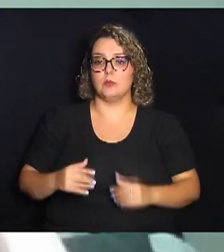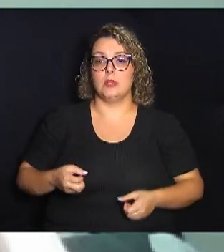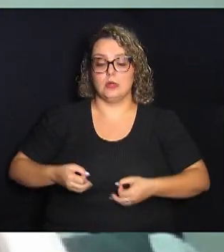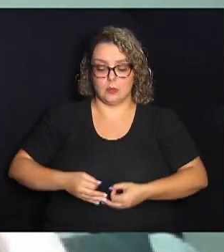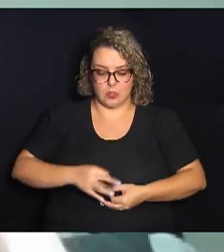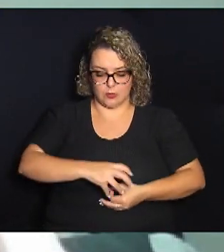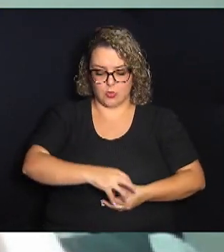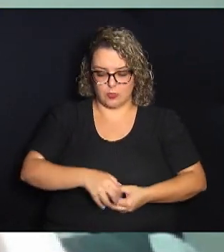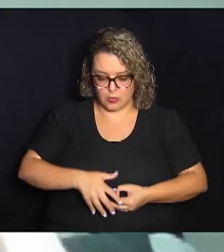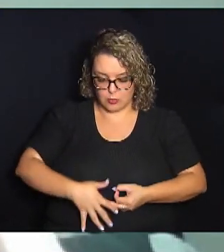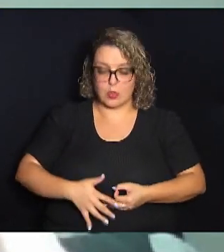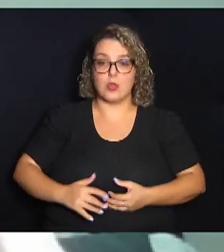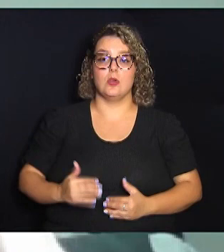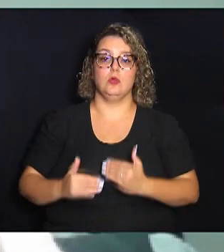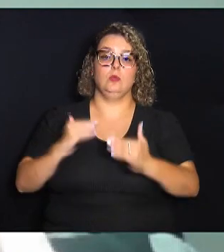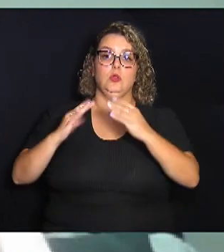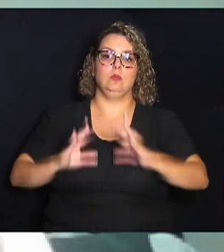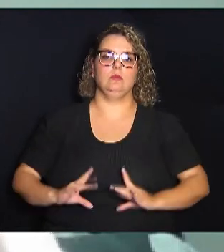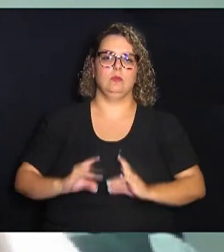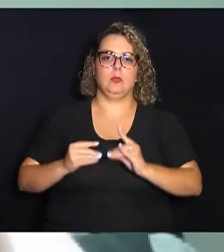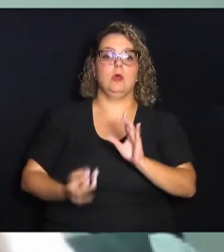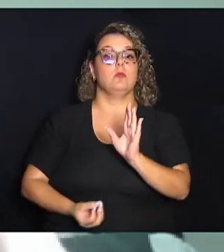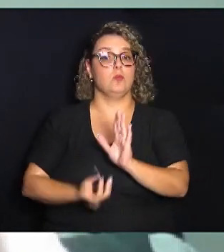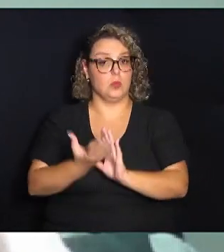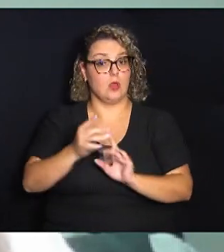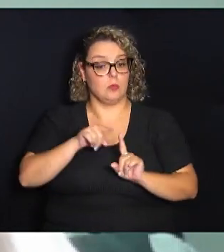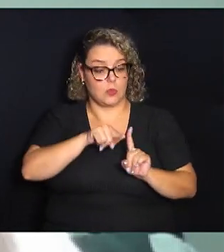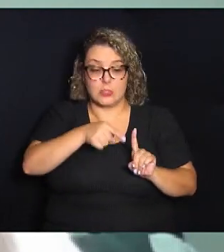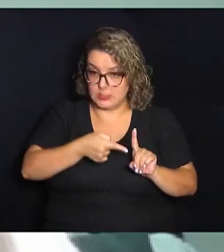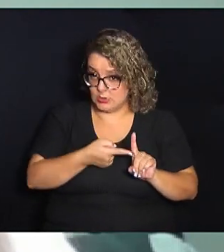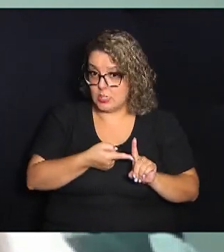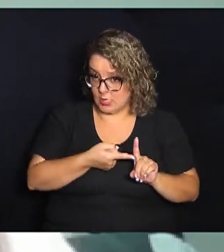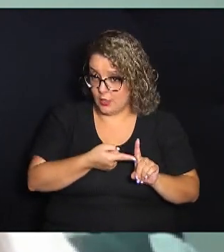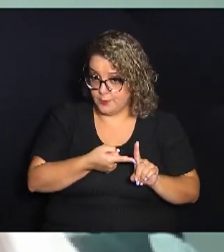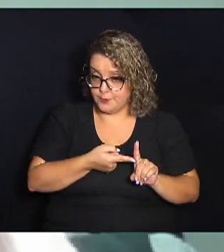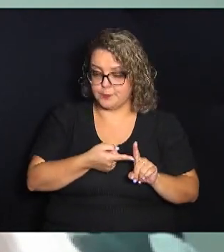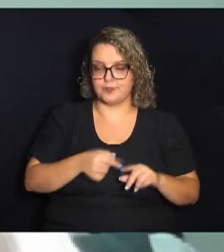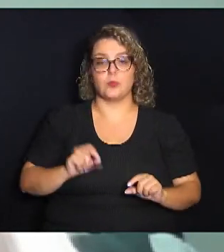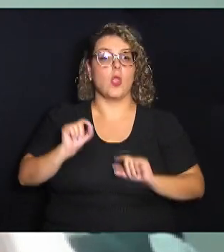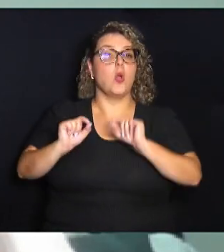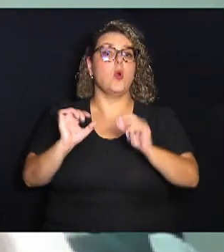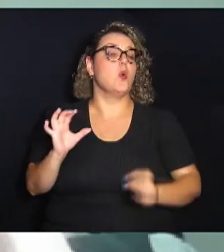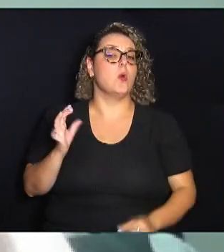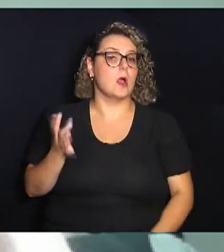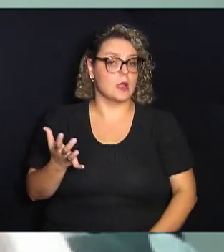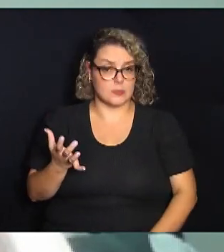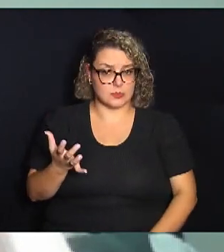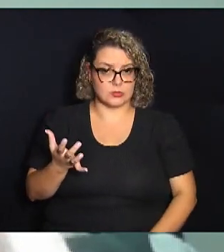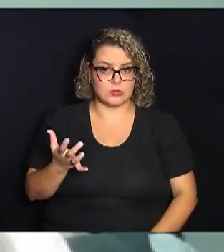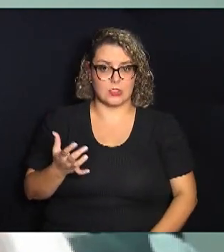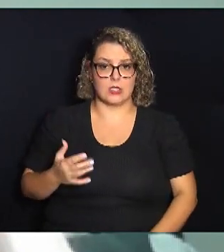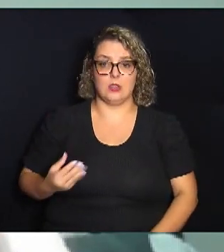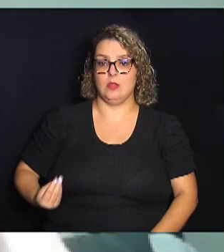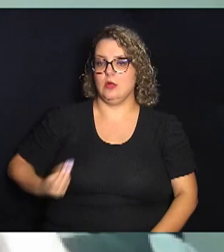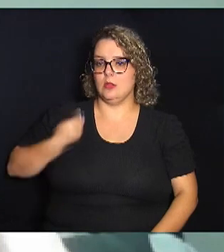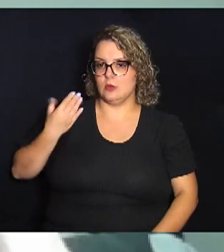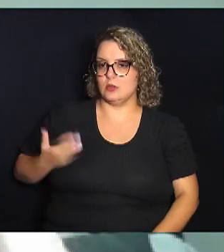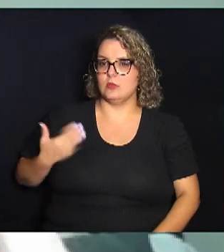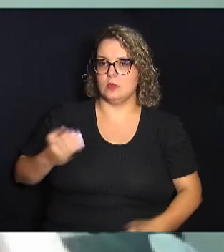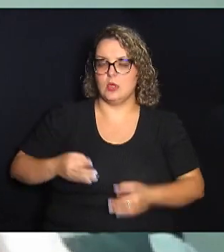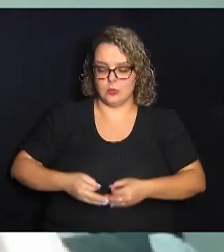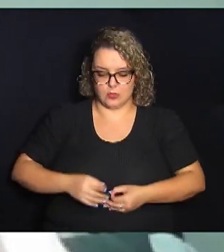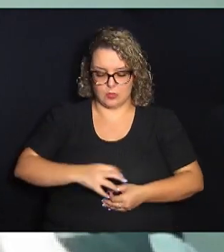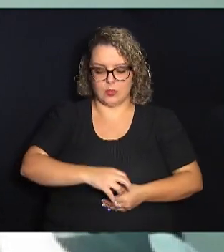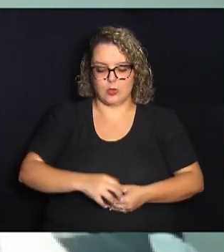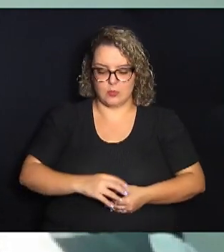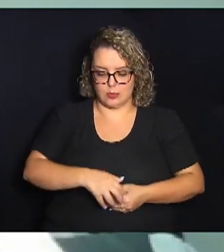e ela ovula exatamente para poder criar, para poder engravidar. O que acontece? Ela vai, durante a vida dela, ovulando,